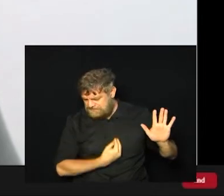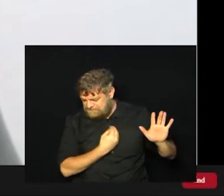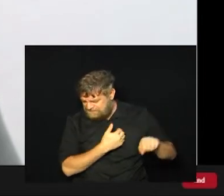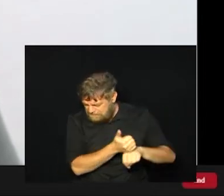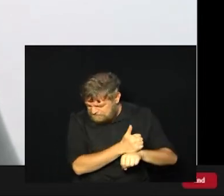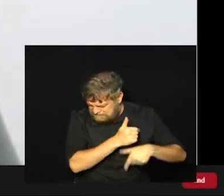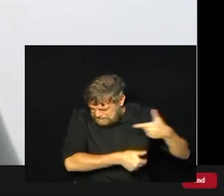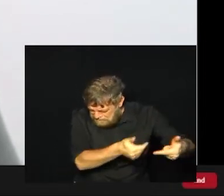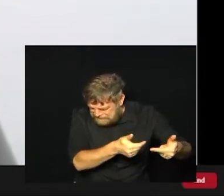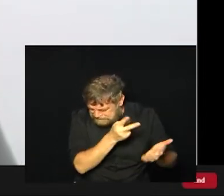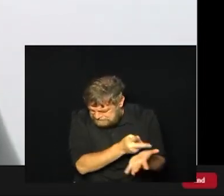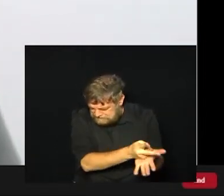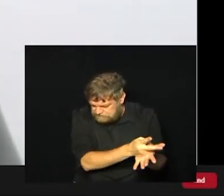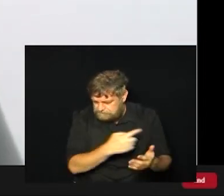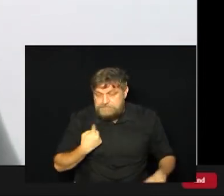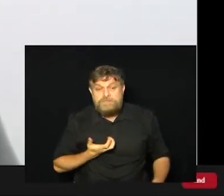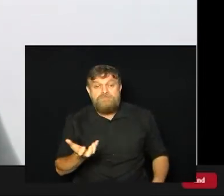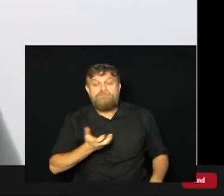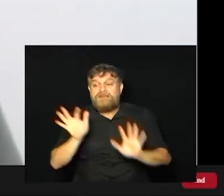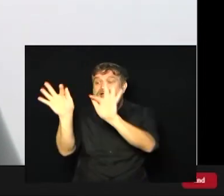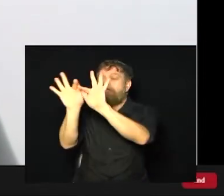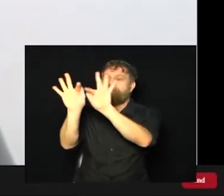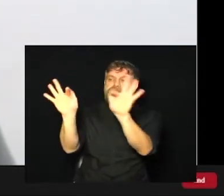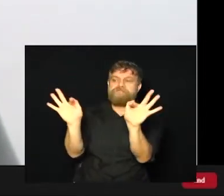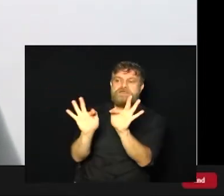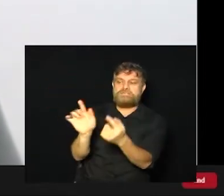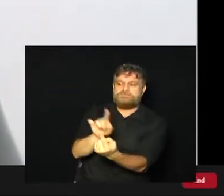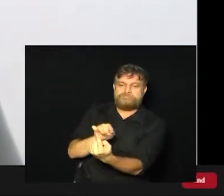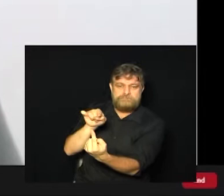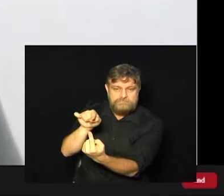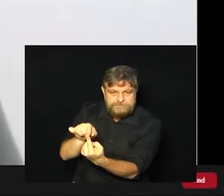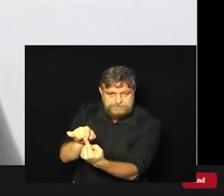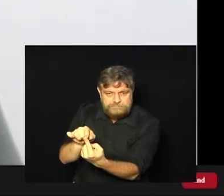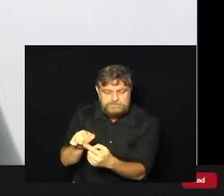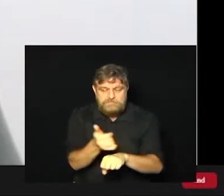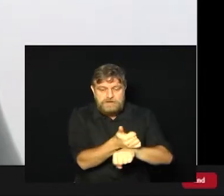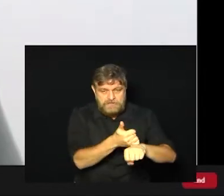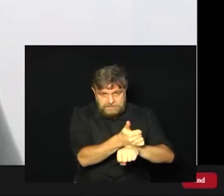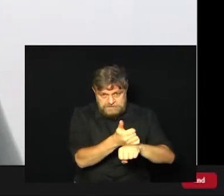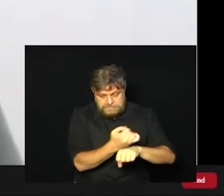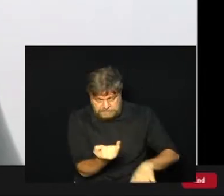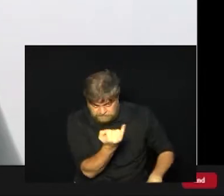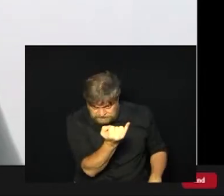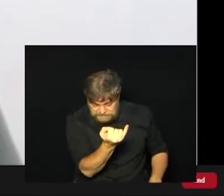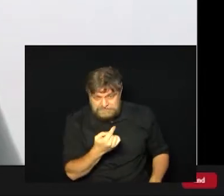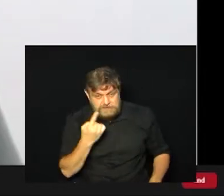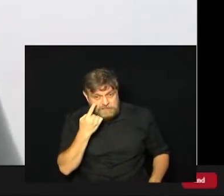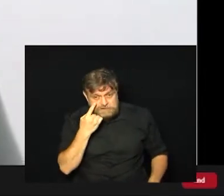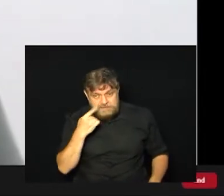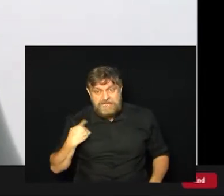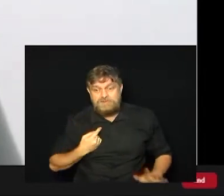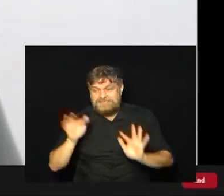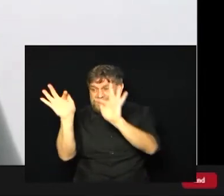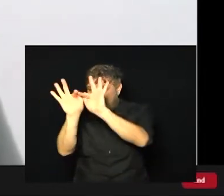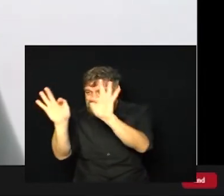gente que está querendo um propósito para ser feliz. Faz parte? Faz. Mas se a gente começar a olhar que no nosso propósito